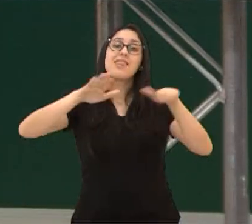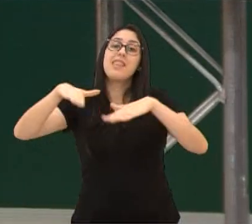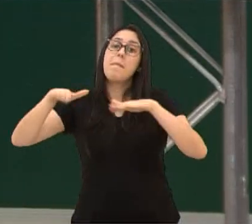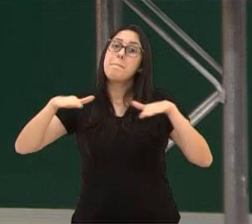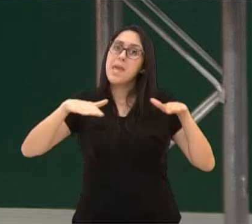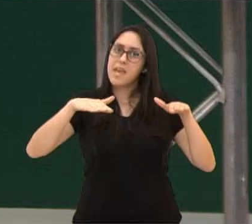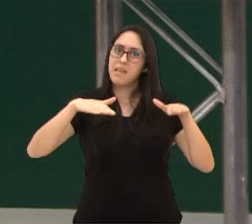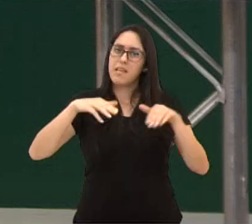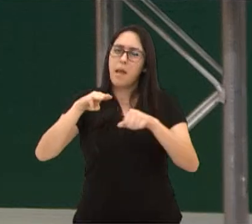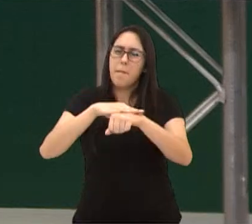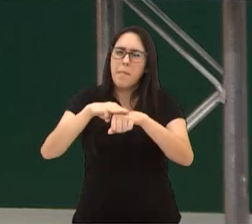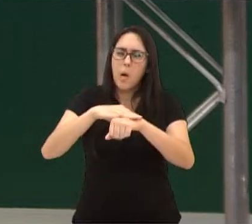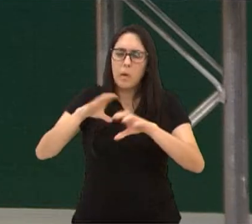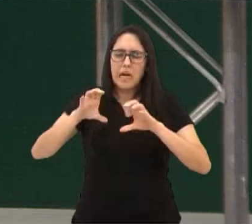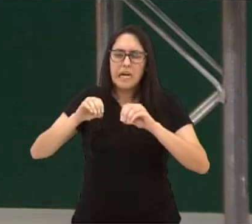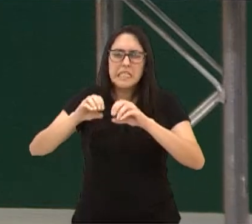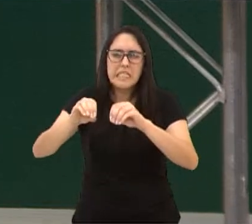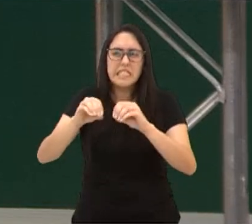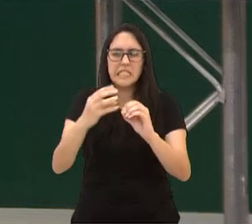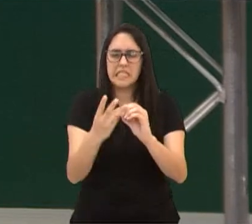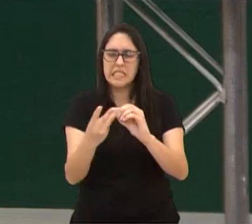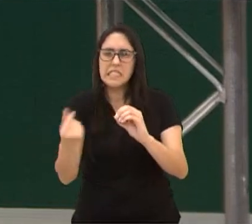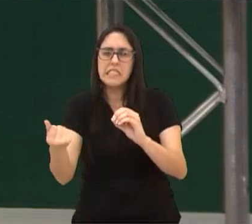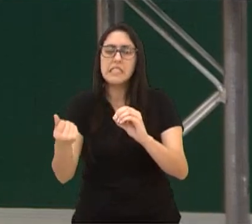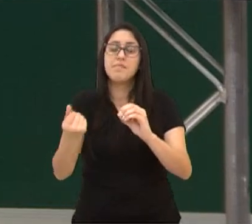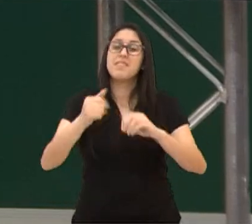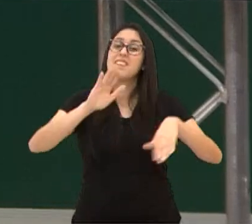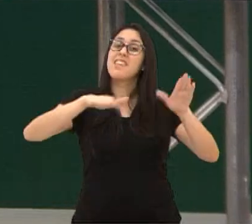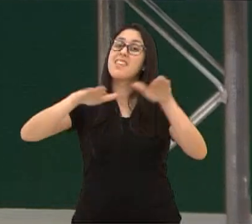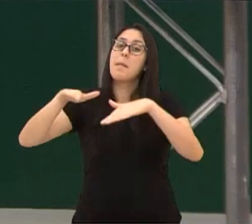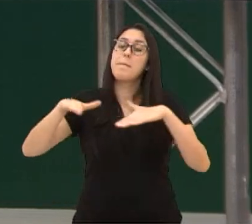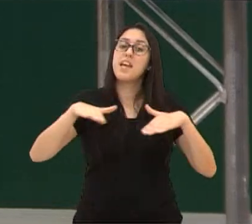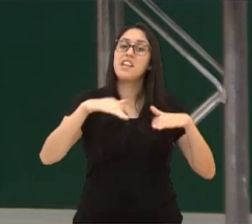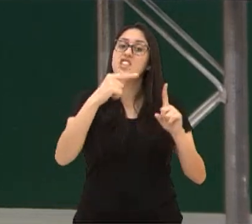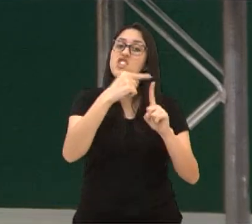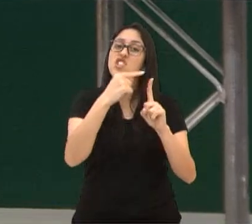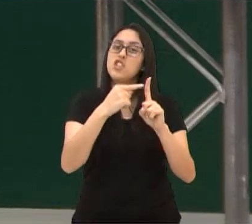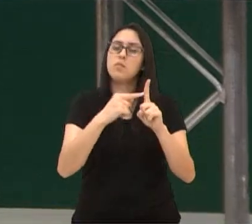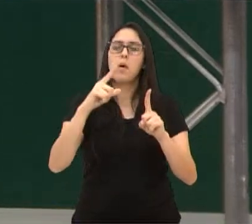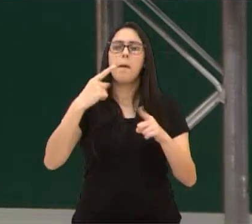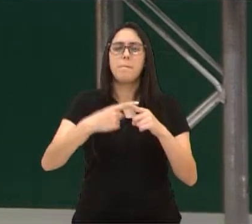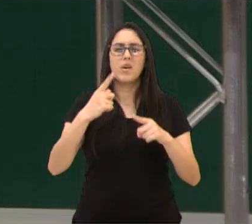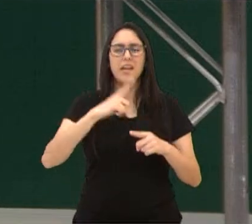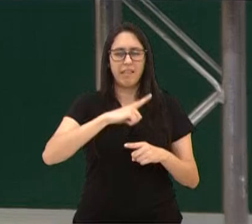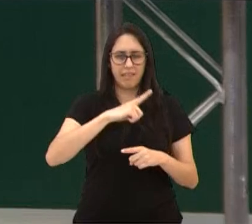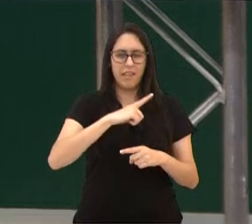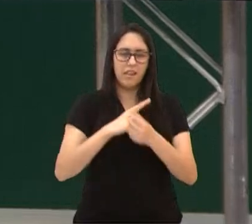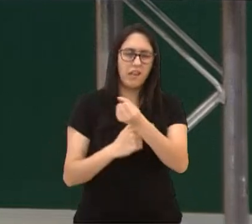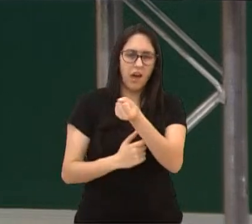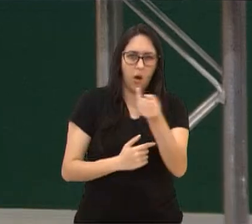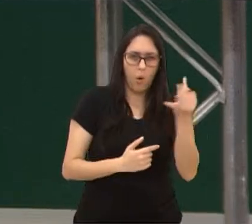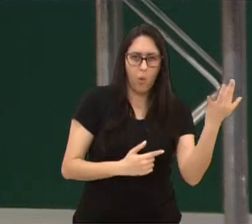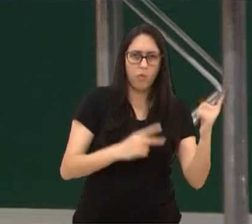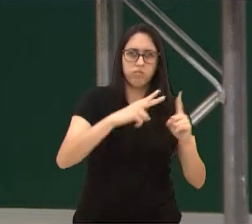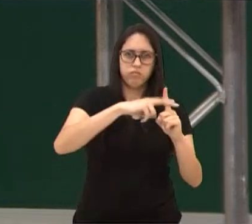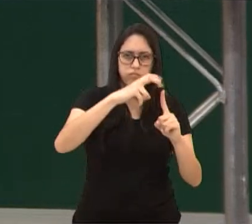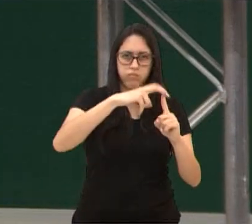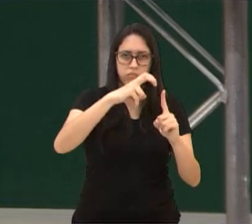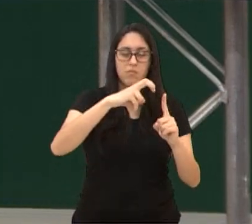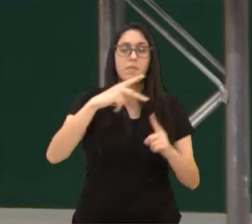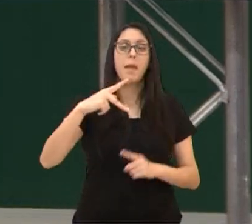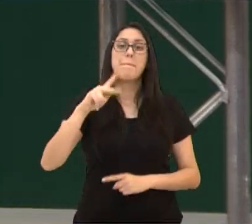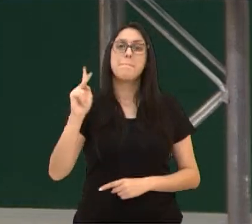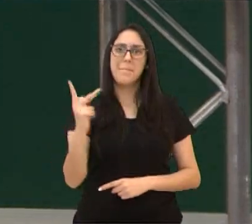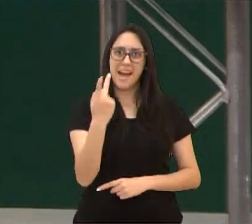da oxidação que ocorre, tá? Da ferrugem. Por quê? Porque os refrigerantes, de um modo geral, eles têm pH